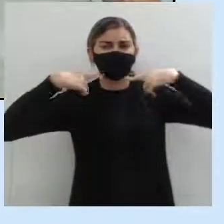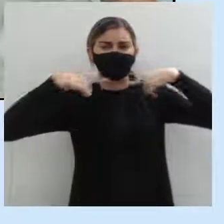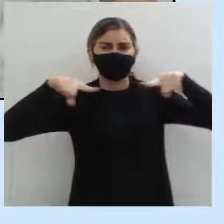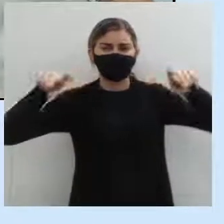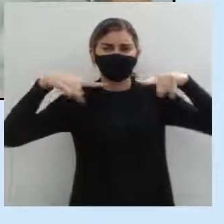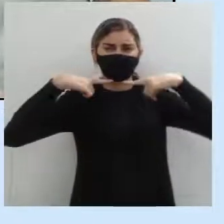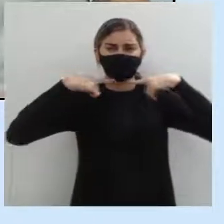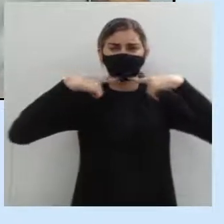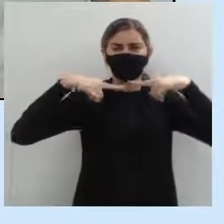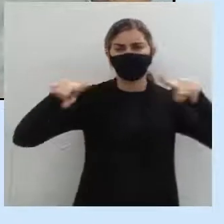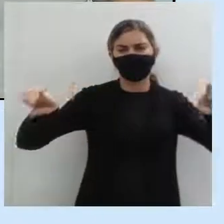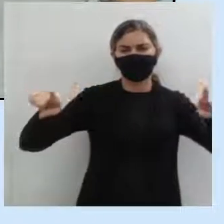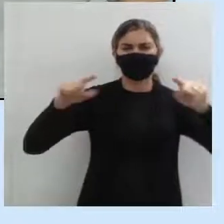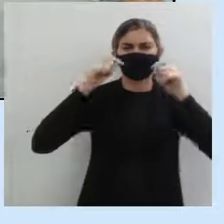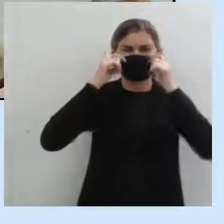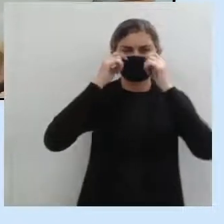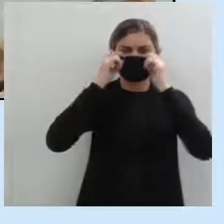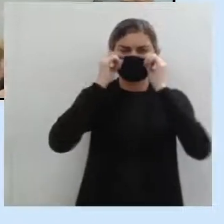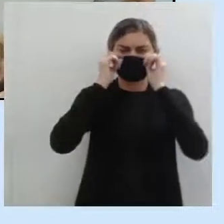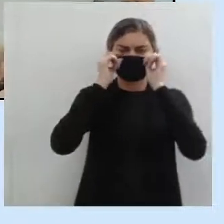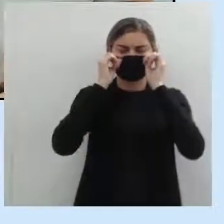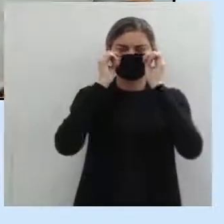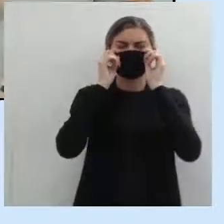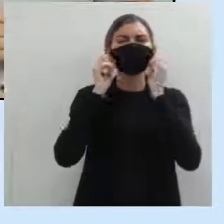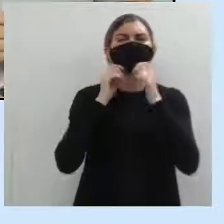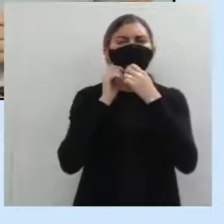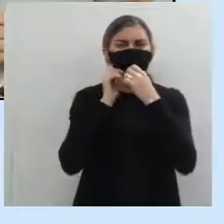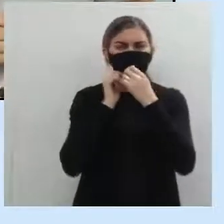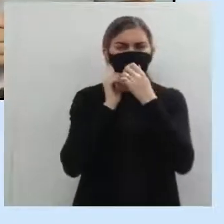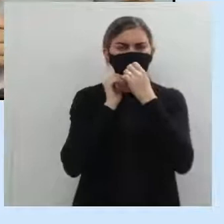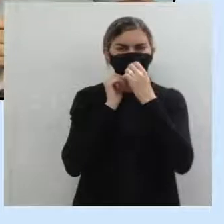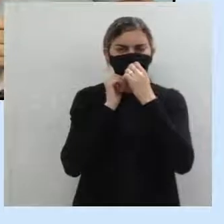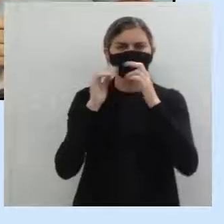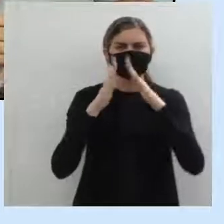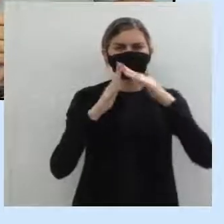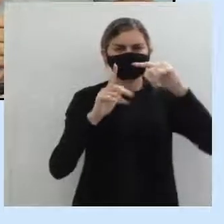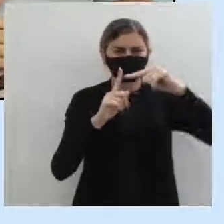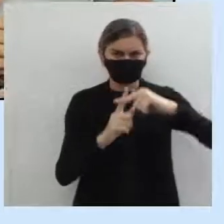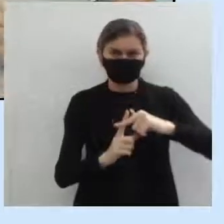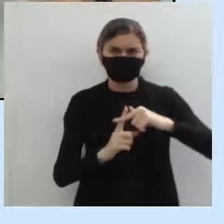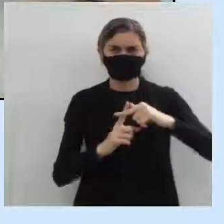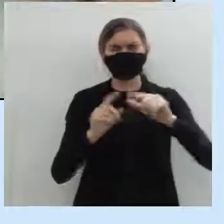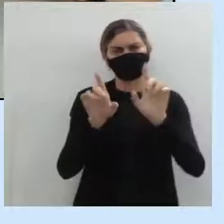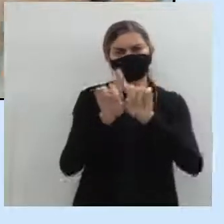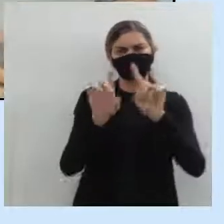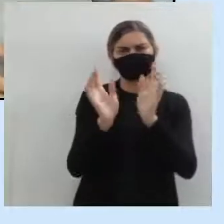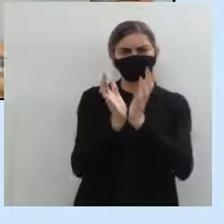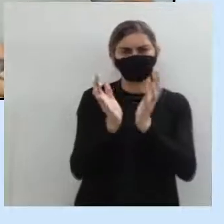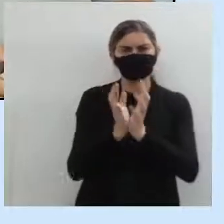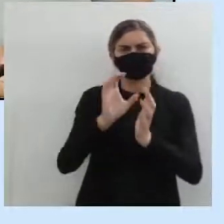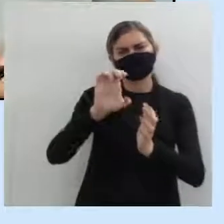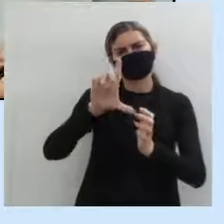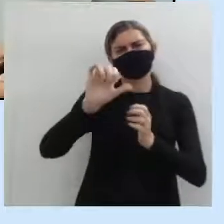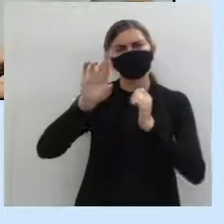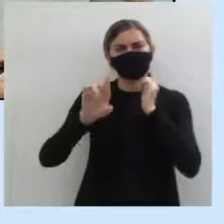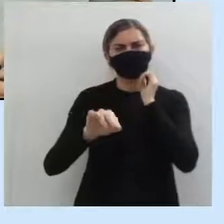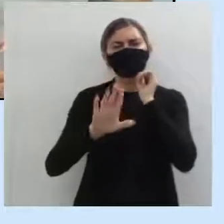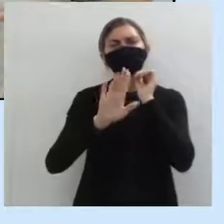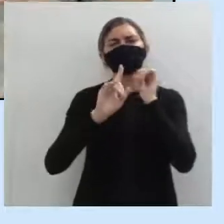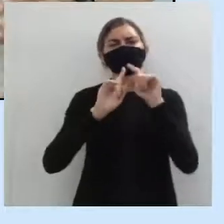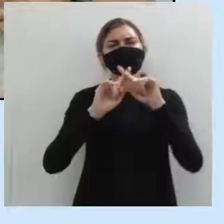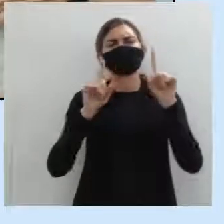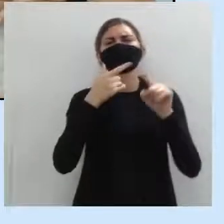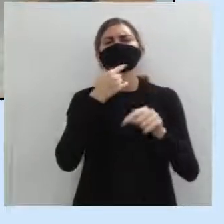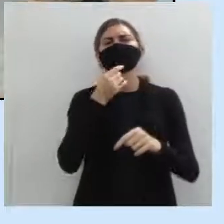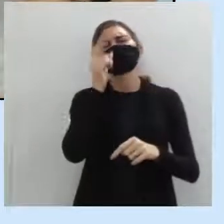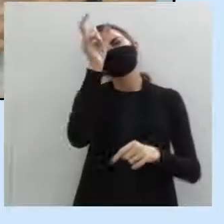maneira ostensiva a igreja e o clero. Tá bem? Então, quem foi esse Martinho Lutero, Henrique, que você